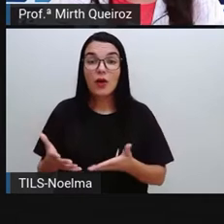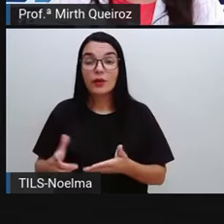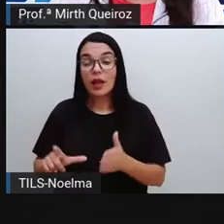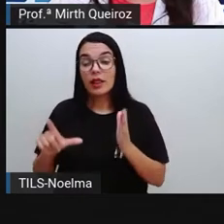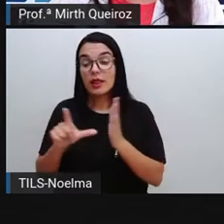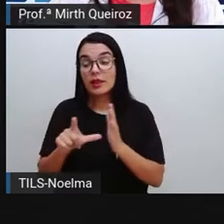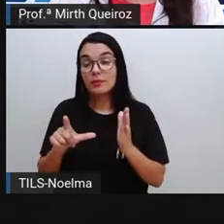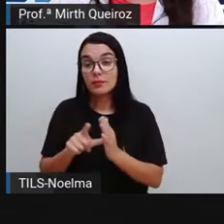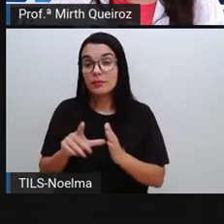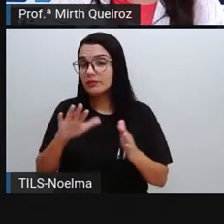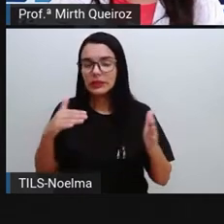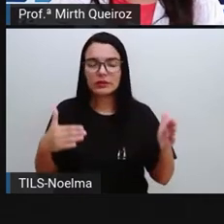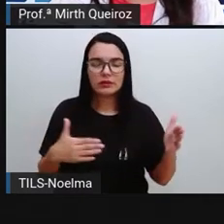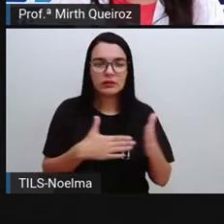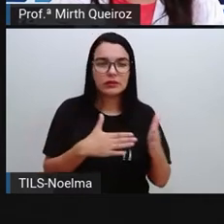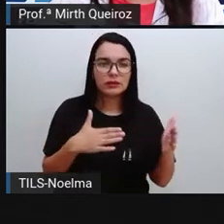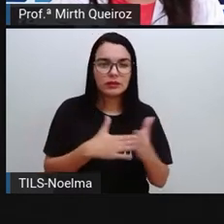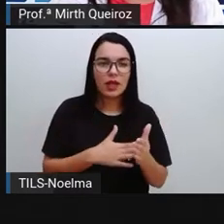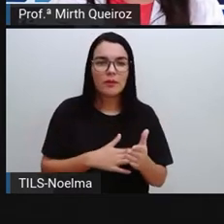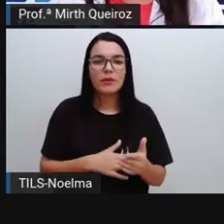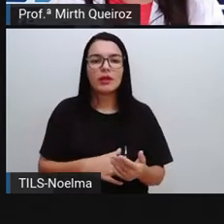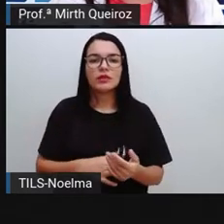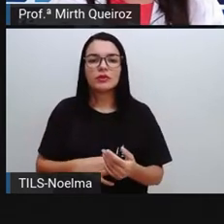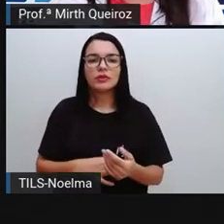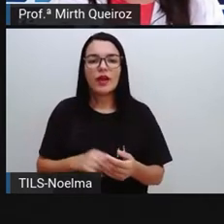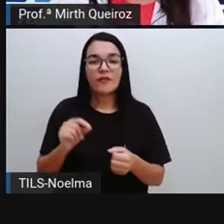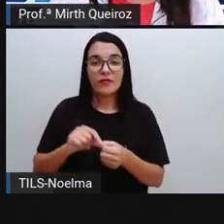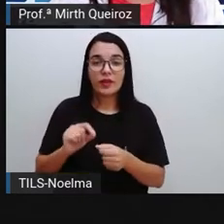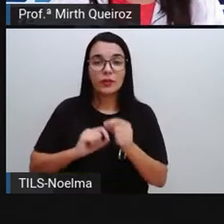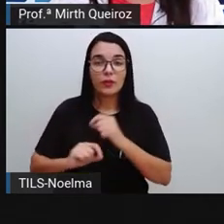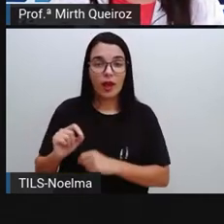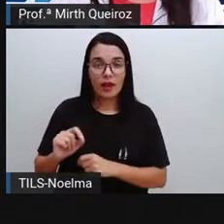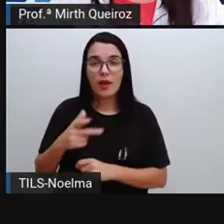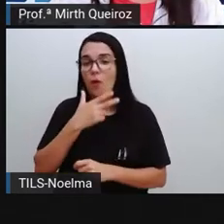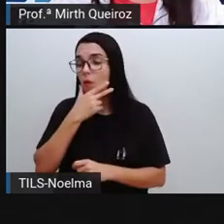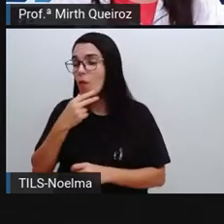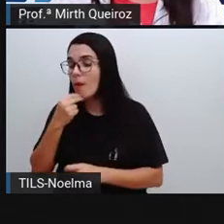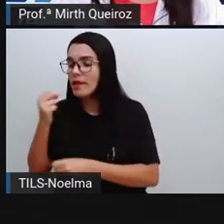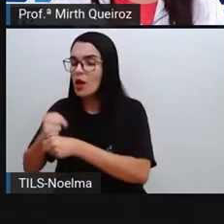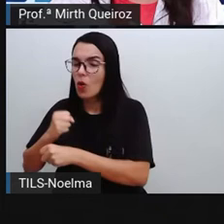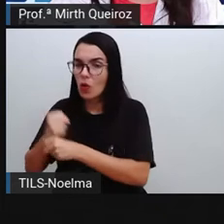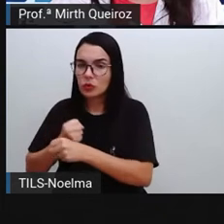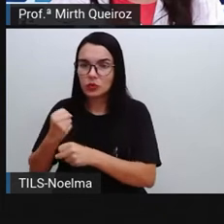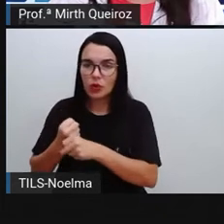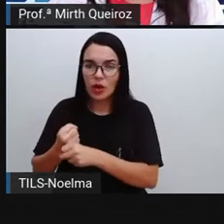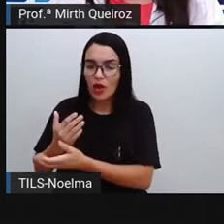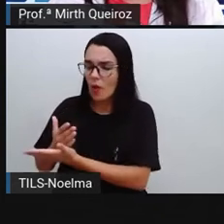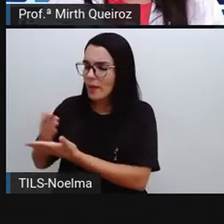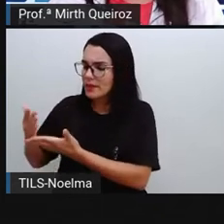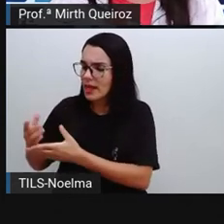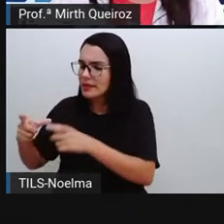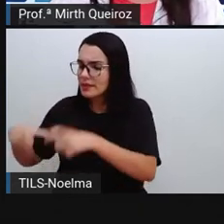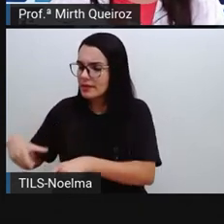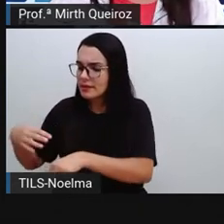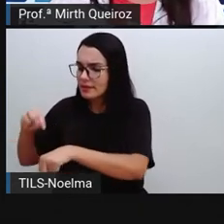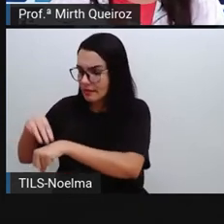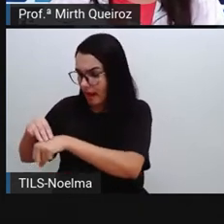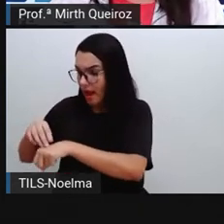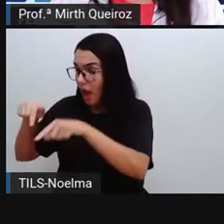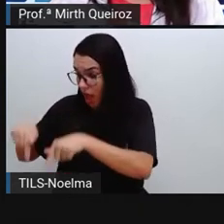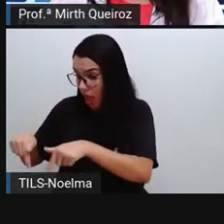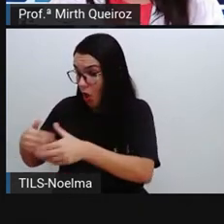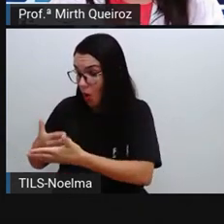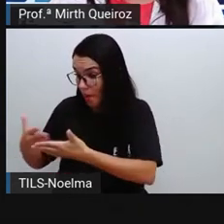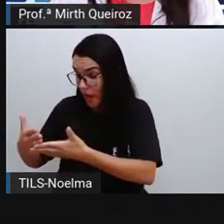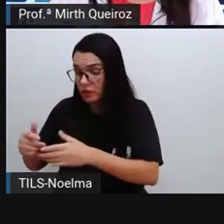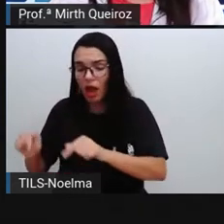artificiais são aqueles que foram construídos pelo homem, são utilizados para poder delimitar o início de um território e o começo do outro território, como é o caso